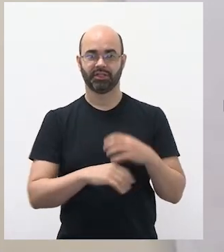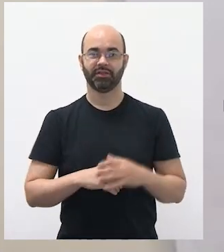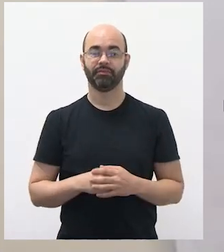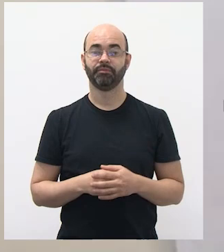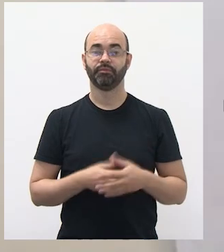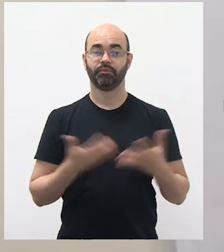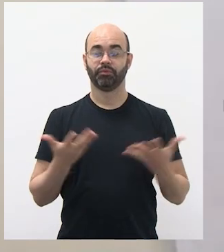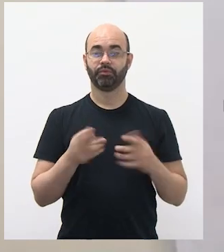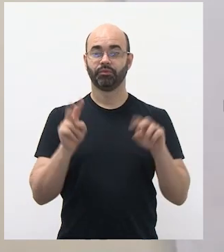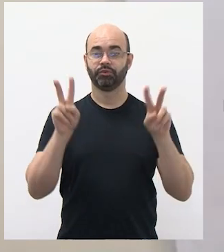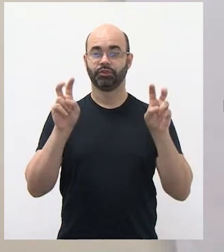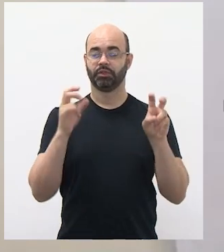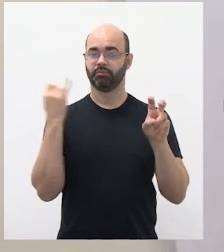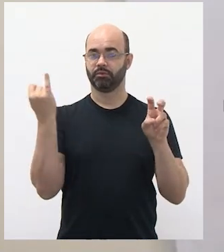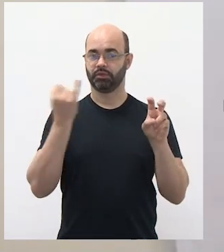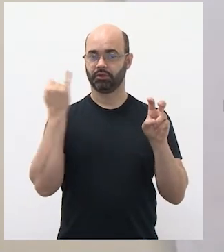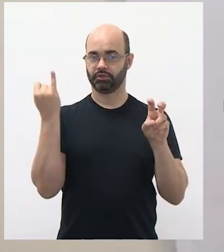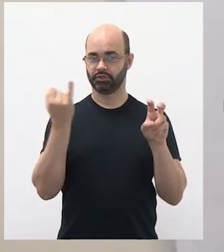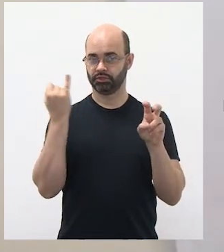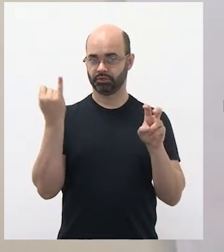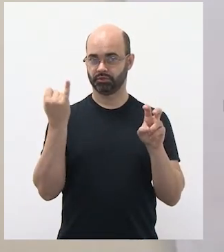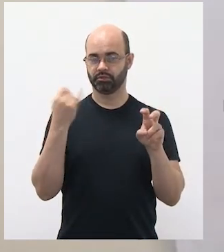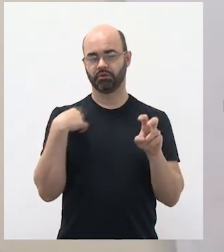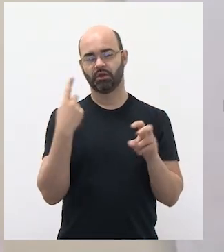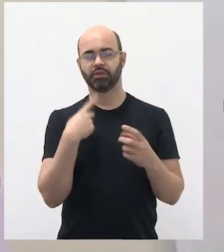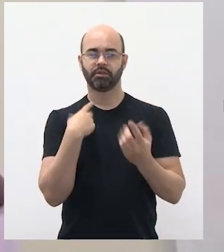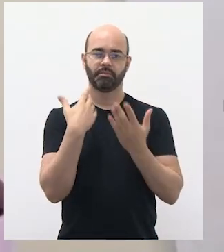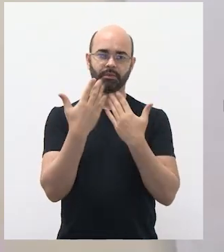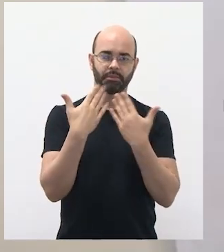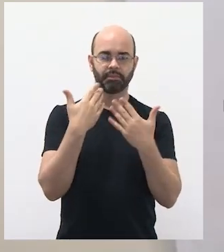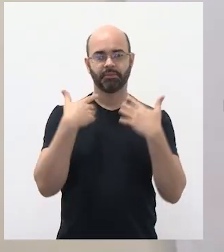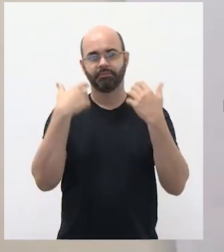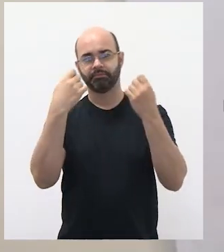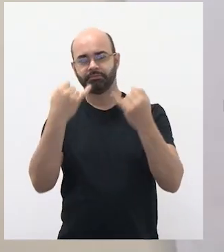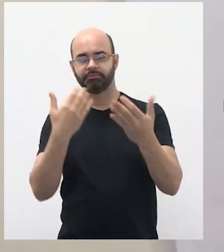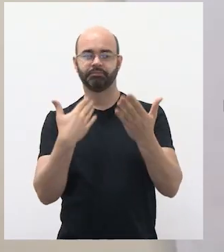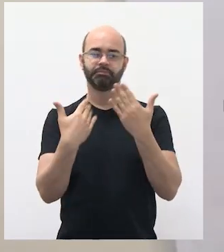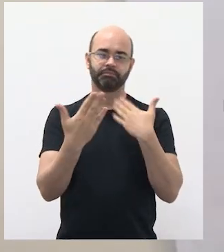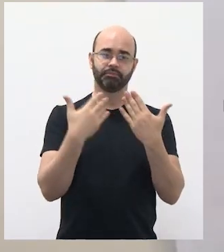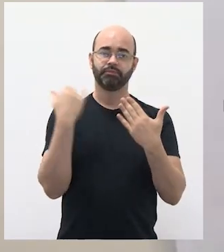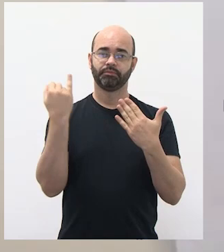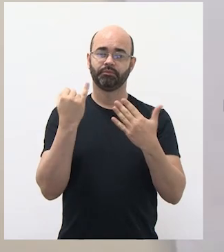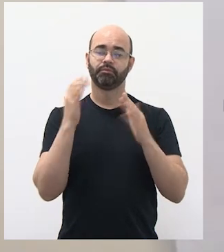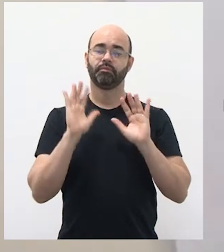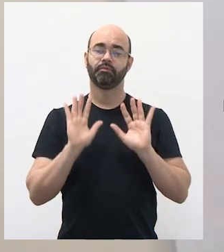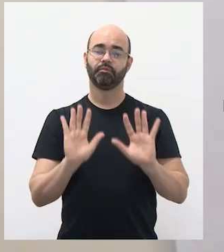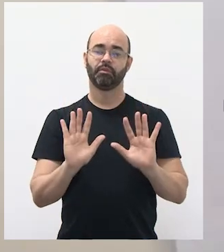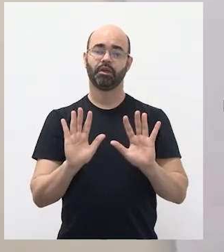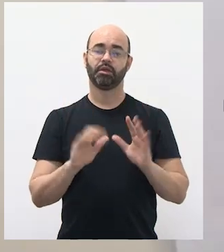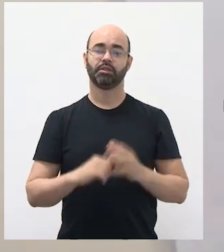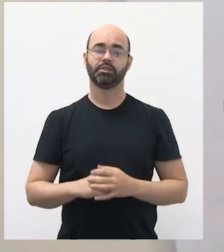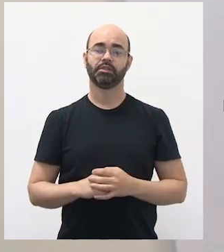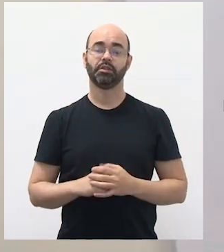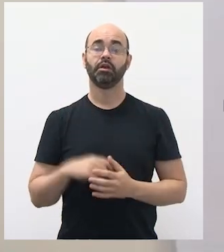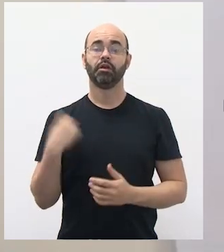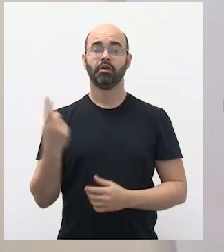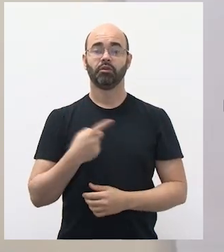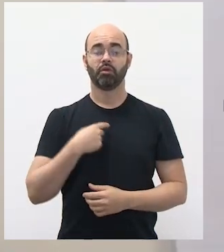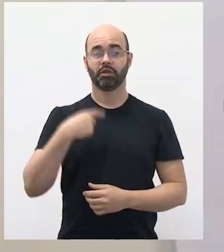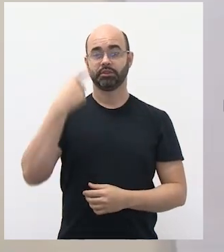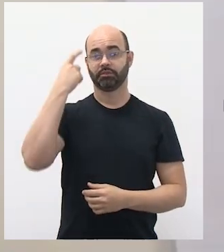é importante falarmos, mas é também necessário que a gente considere que é